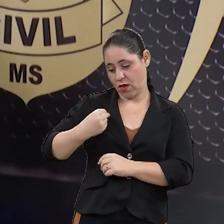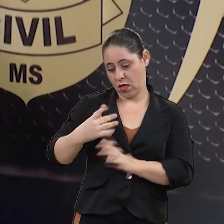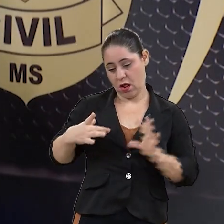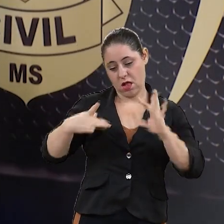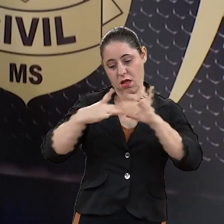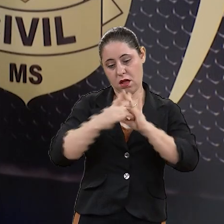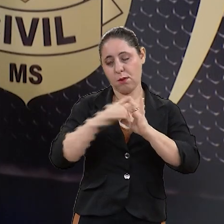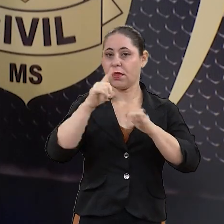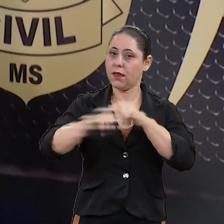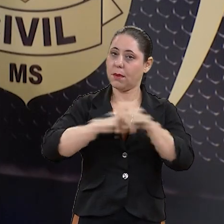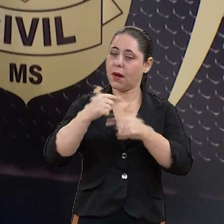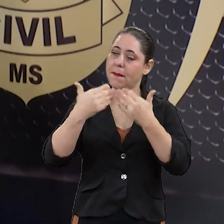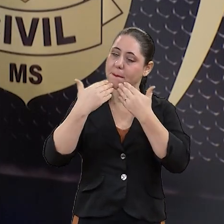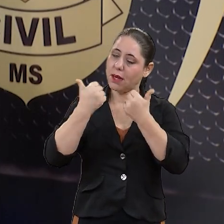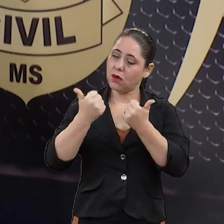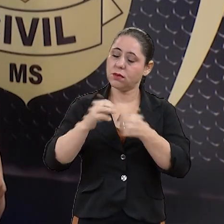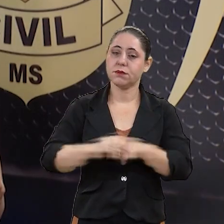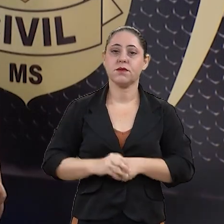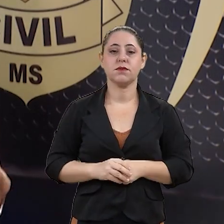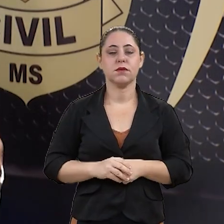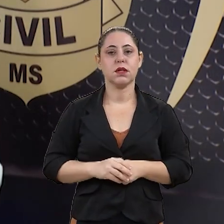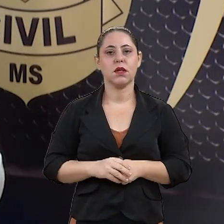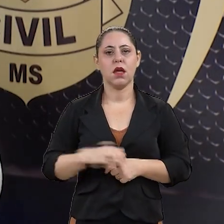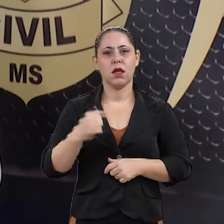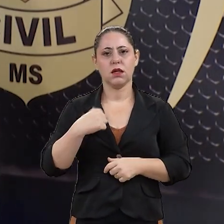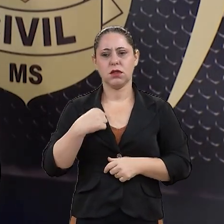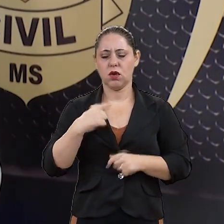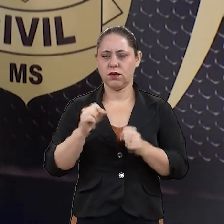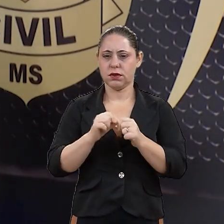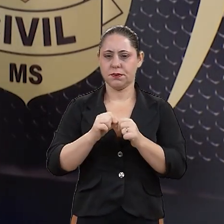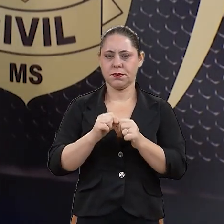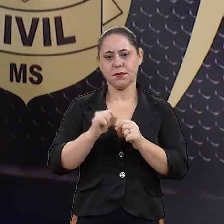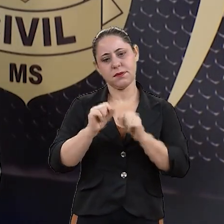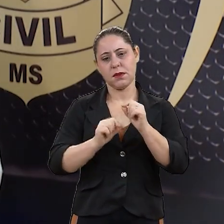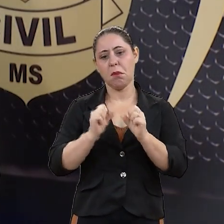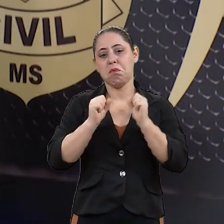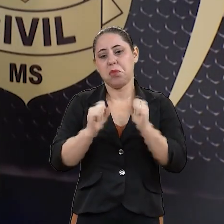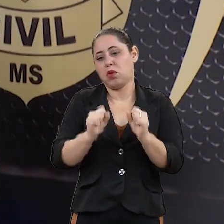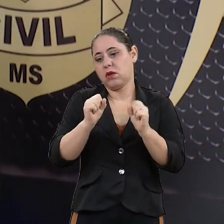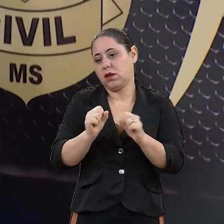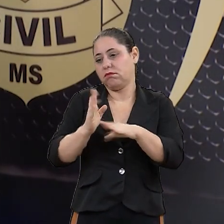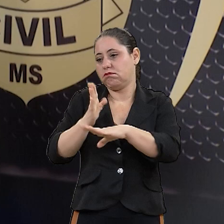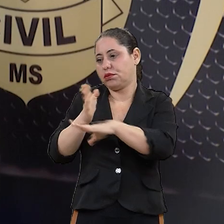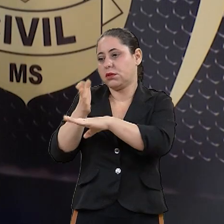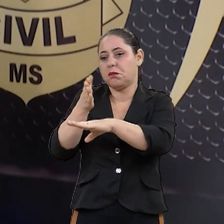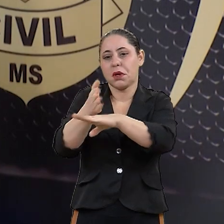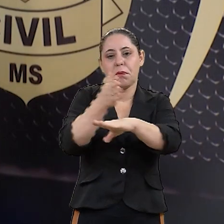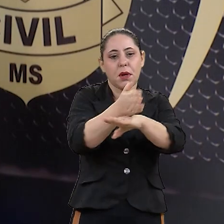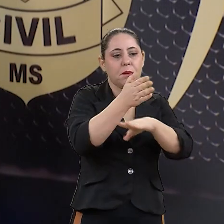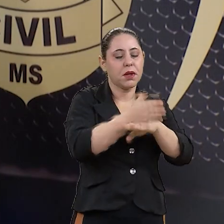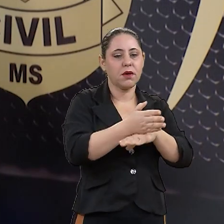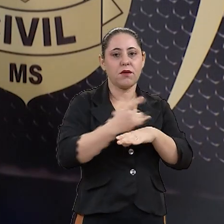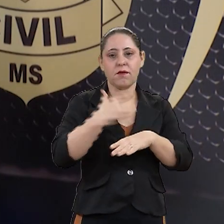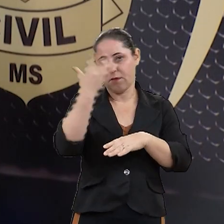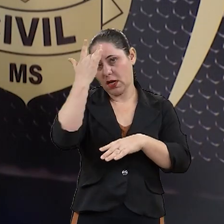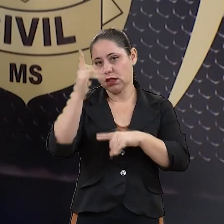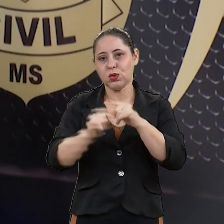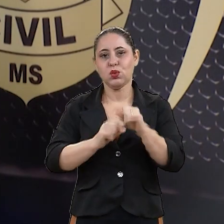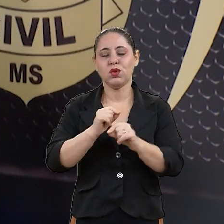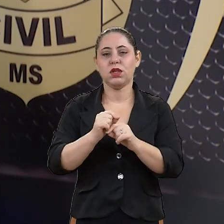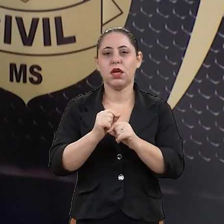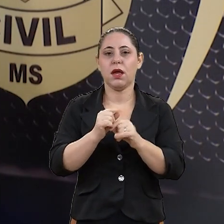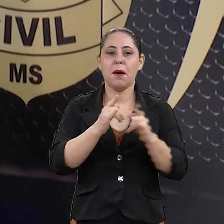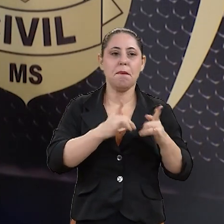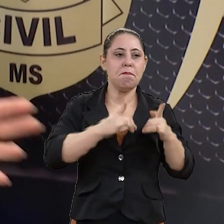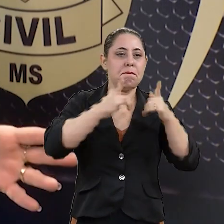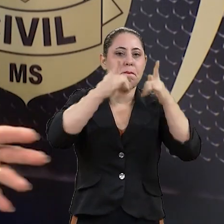isso. Então, com certeza, o trabalho vai ser muito melhor. E para mim, realmente ter rodado, assim, poder andar em todas, me faz, assim,